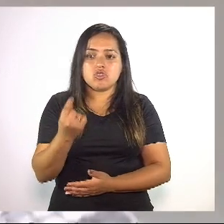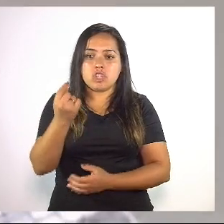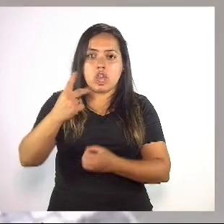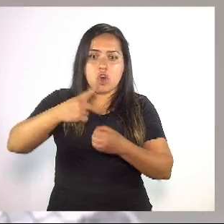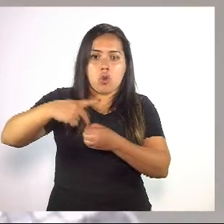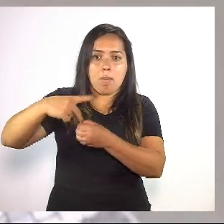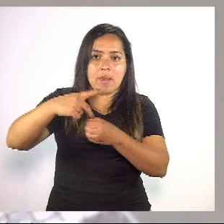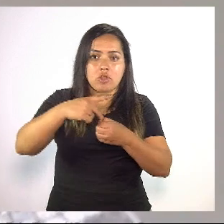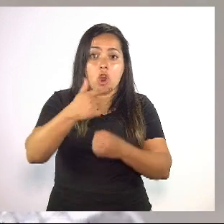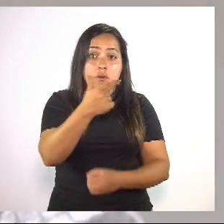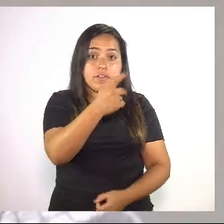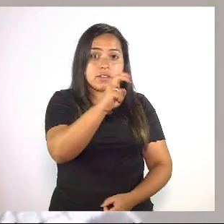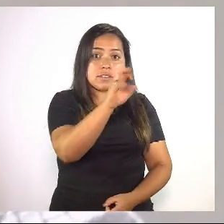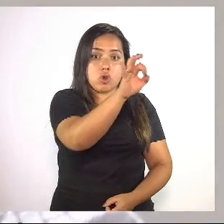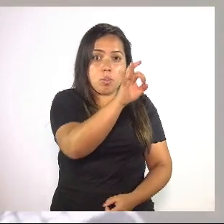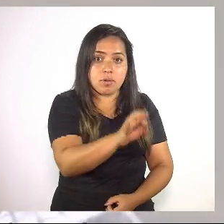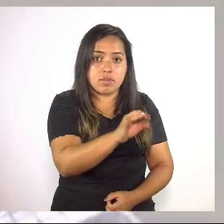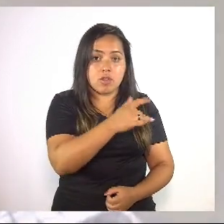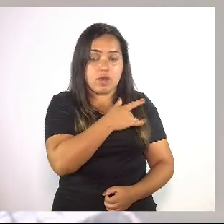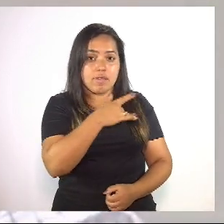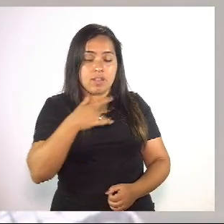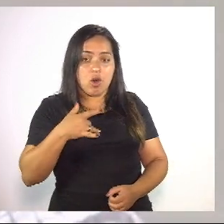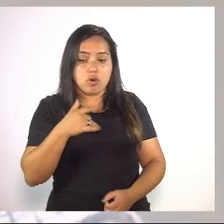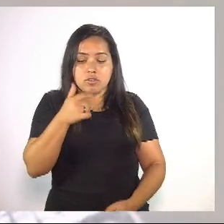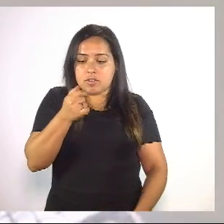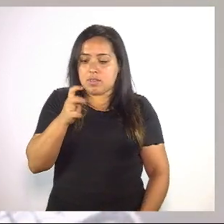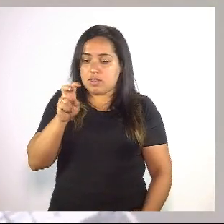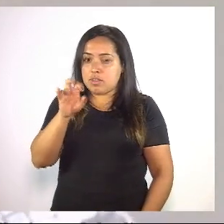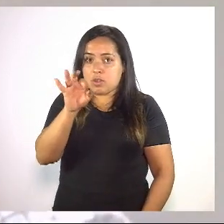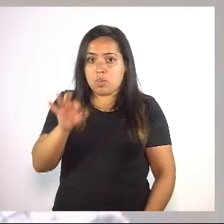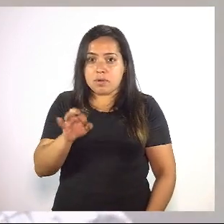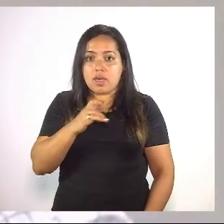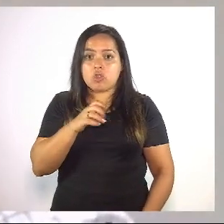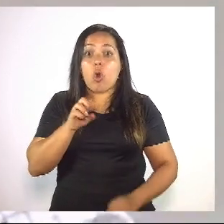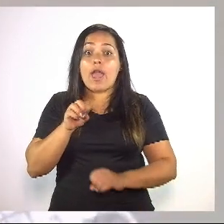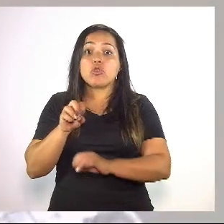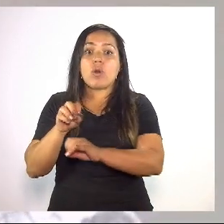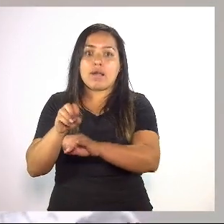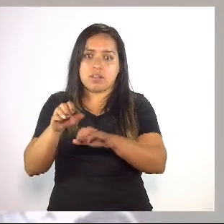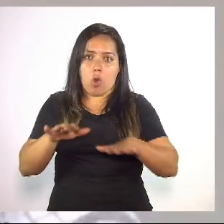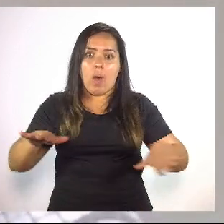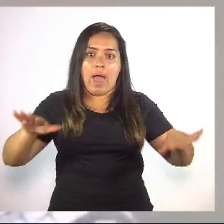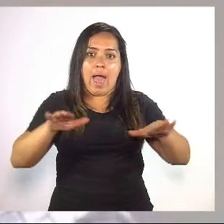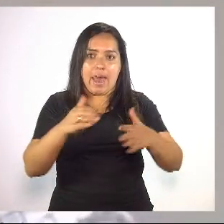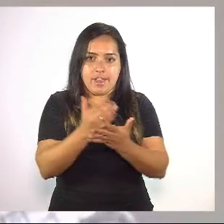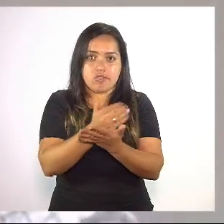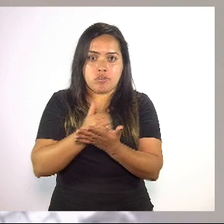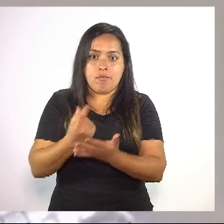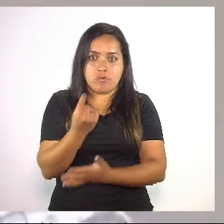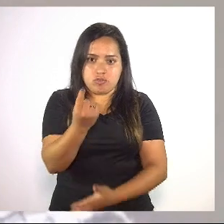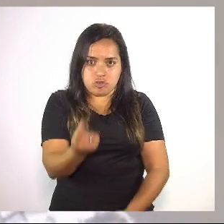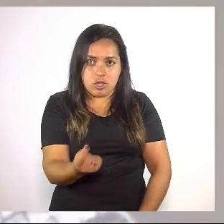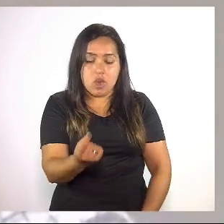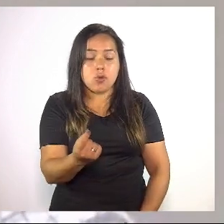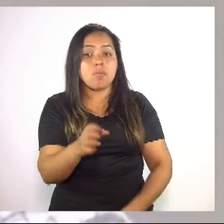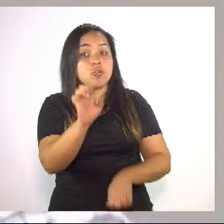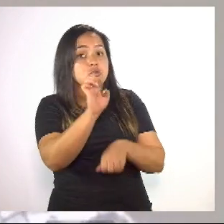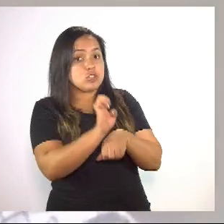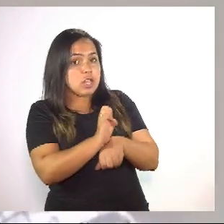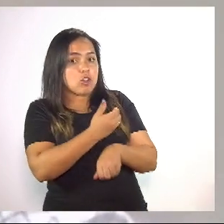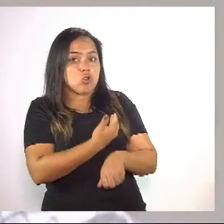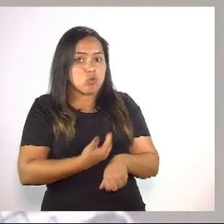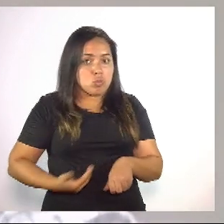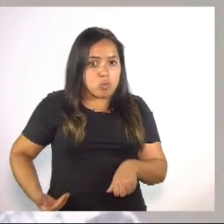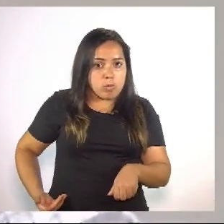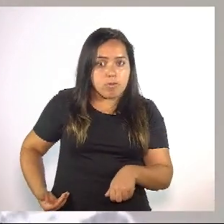25% para a saúde, 75% para a educação. Bem, o Estado do Rio de Janeiro começou a receber essas